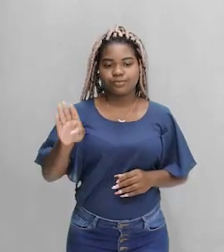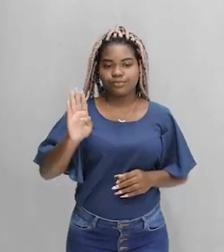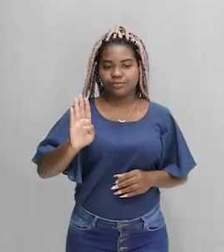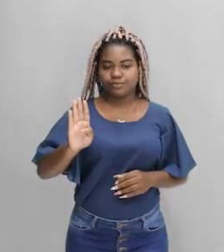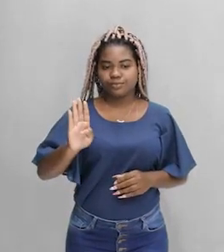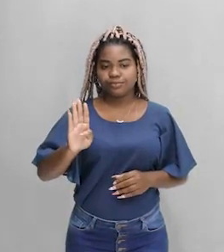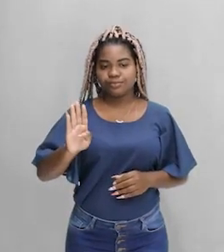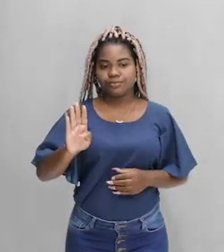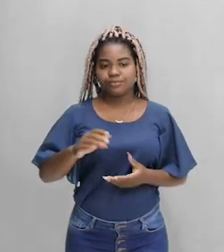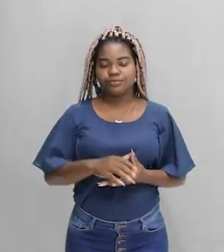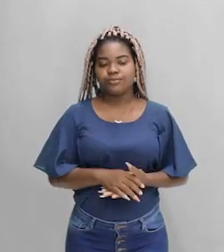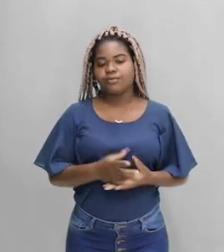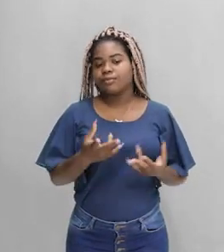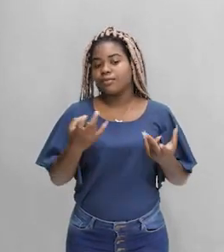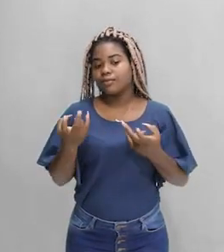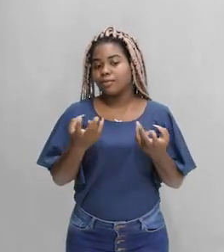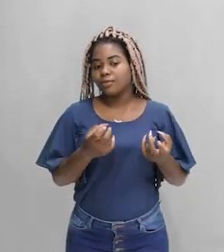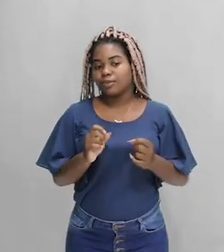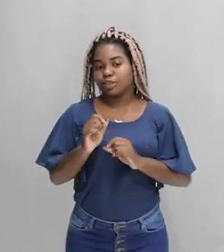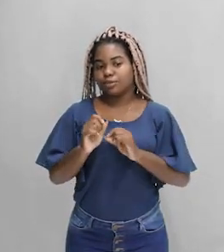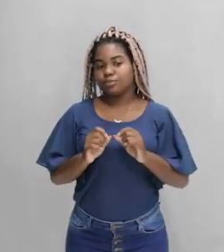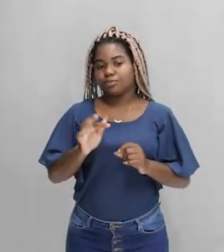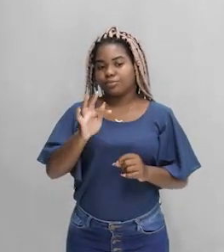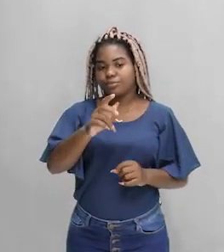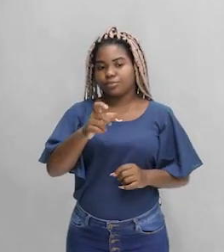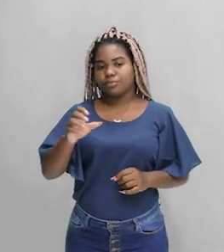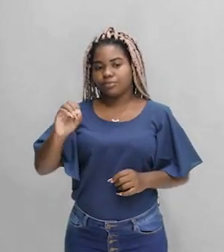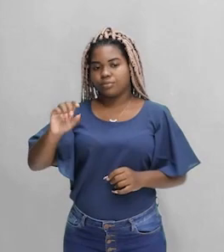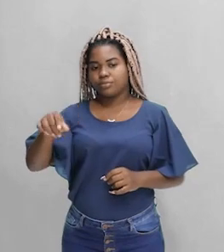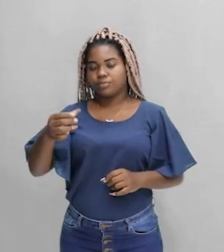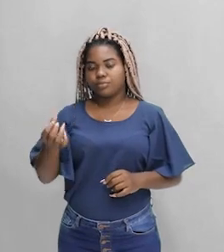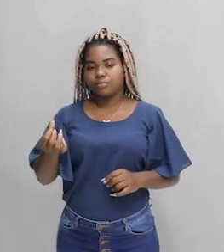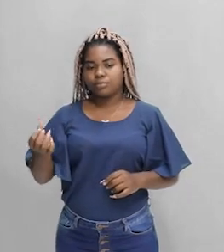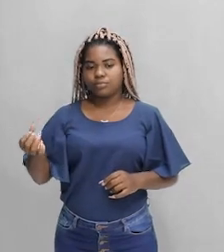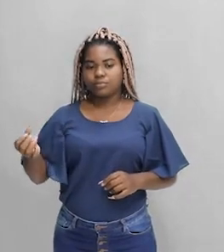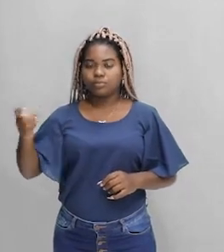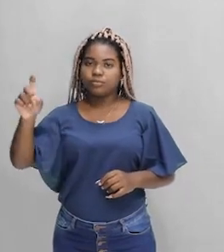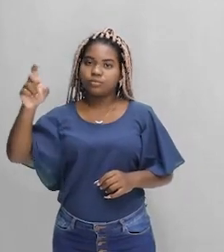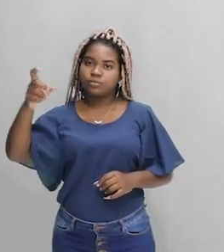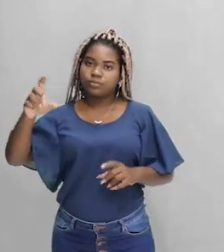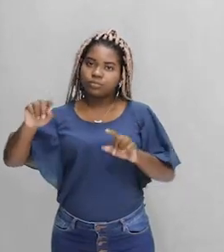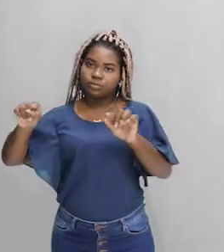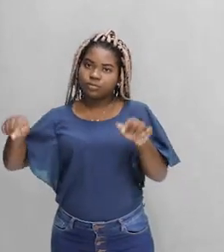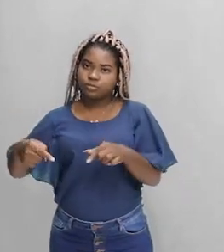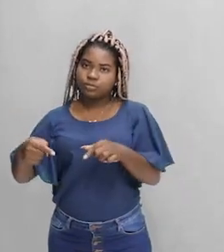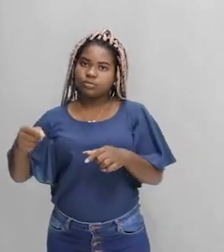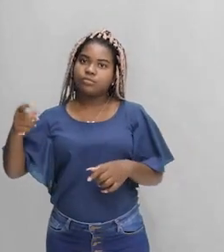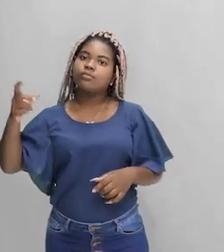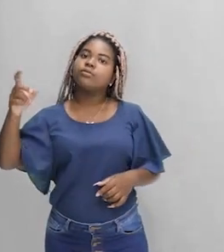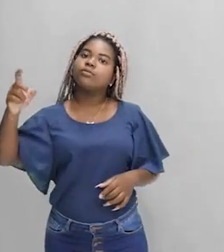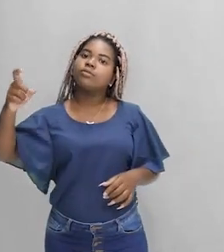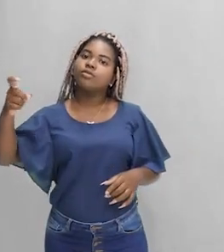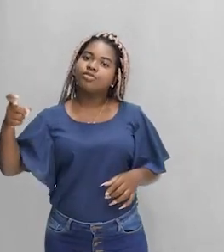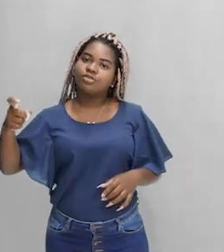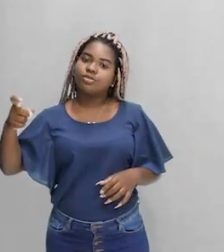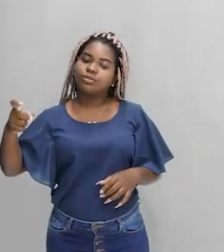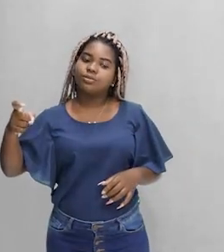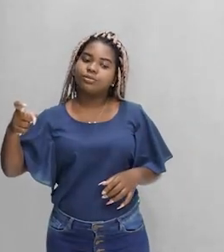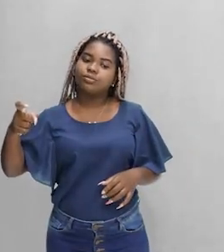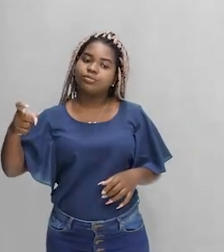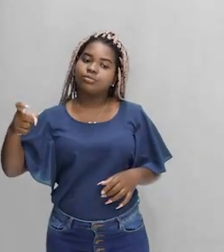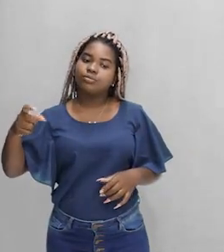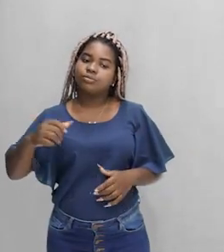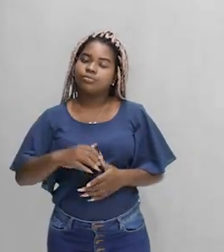Letra B. Observe essa escrita aí, f de x igual a 0,6666 reticências, e esse número, essa